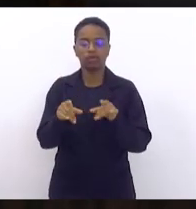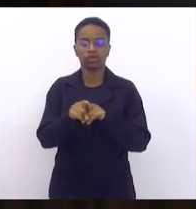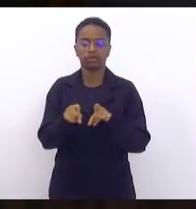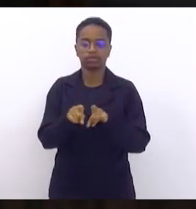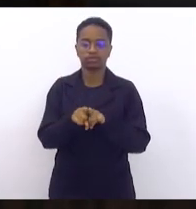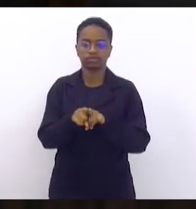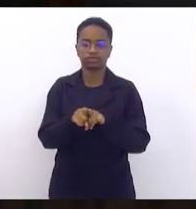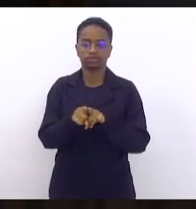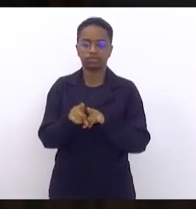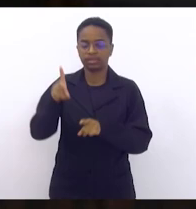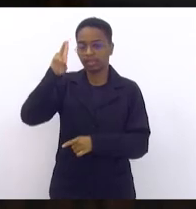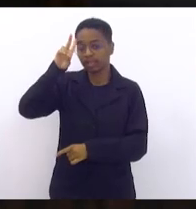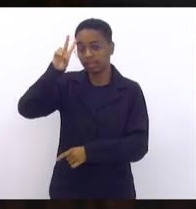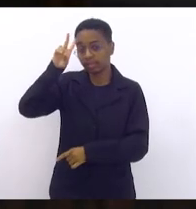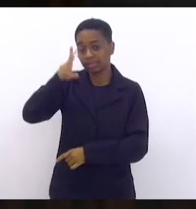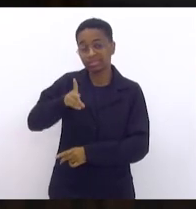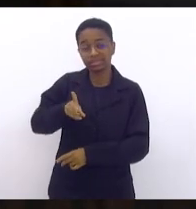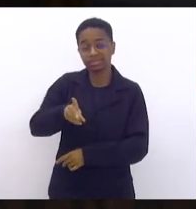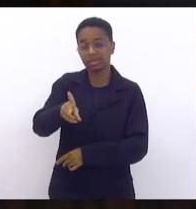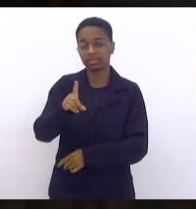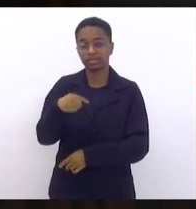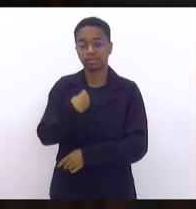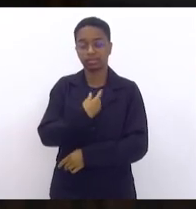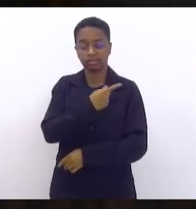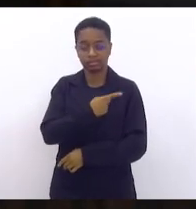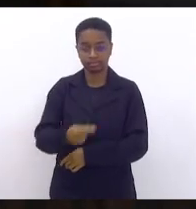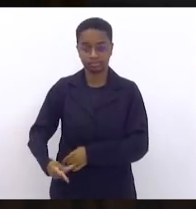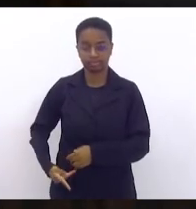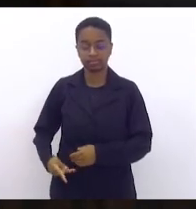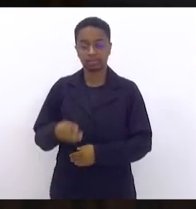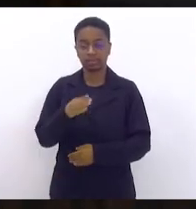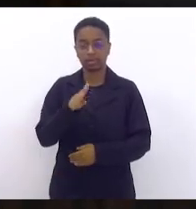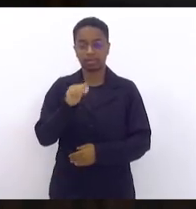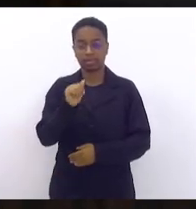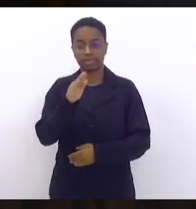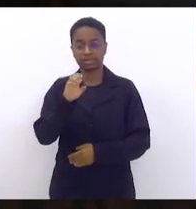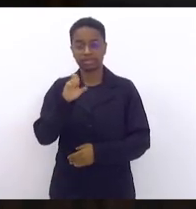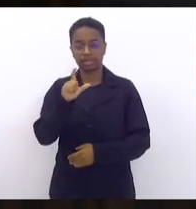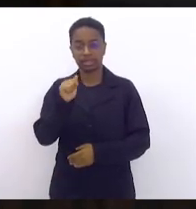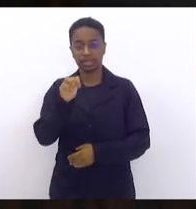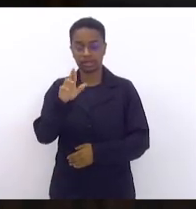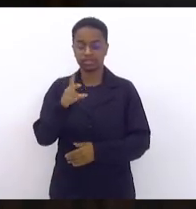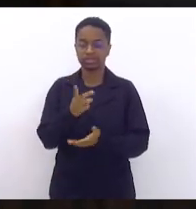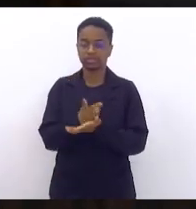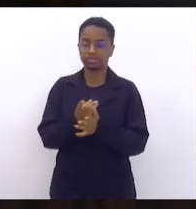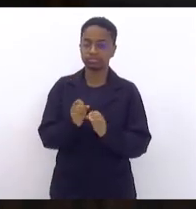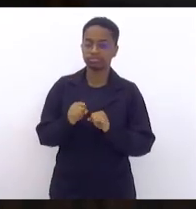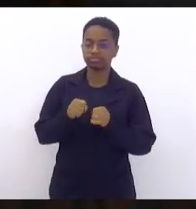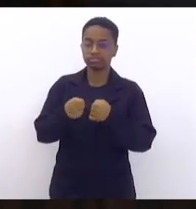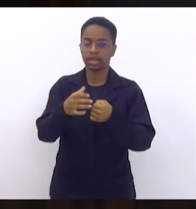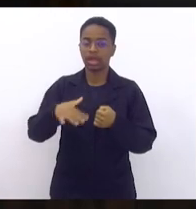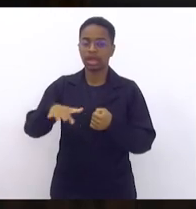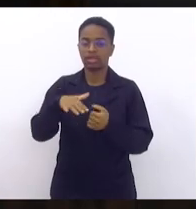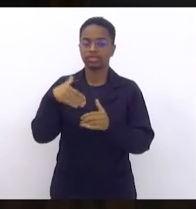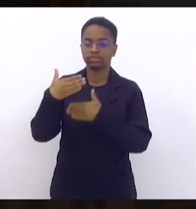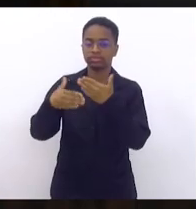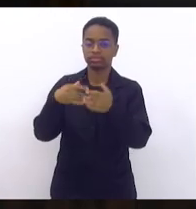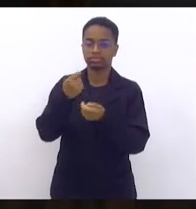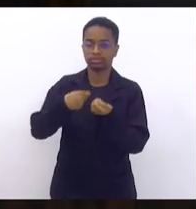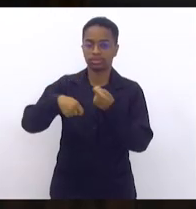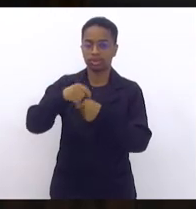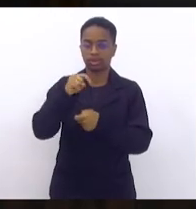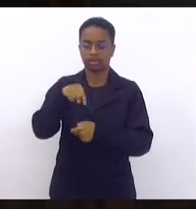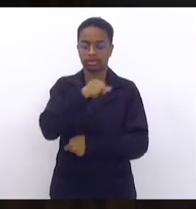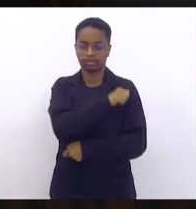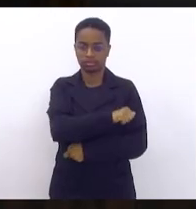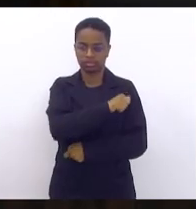essa lembrança constante ao nosso Presidente vacilão que também é muito empenhado com essa questão do desenvolvimento econômico no nosso